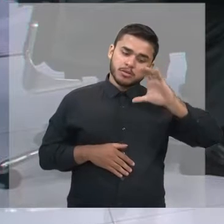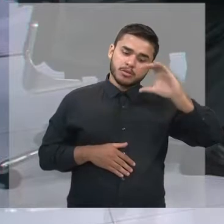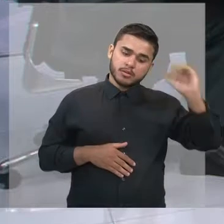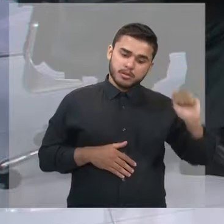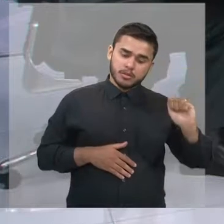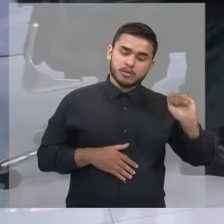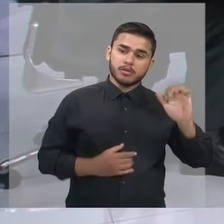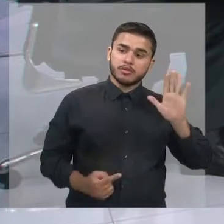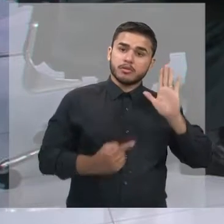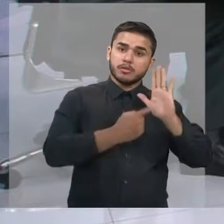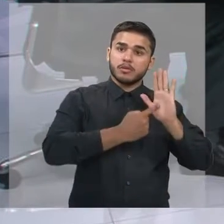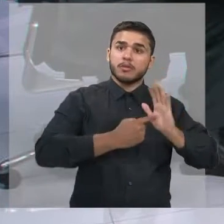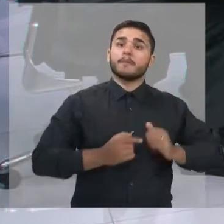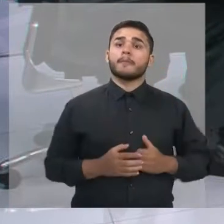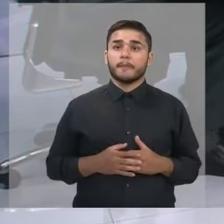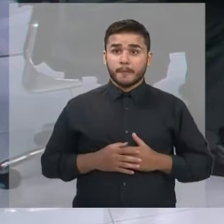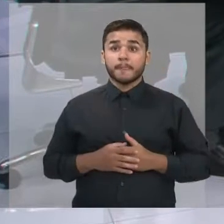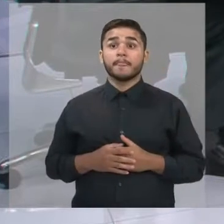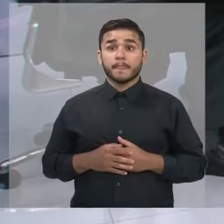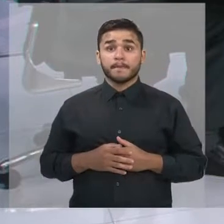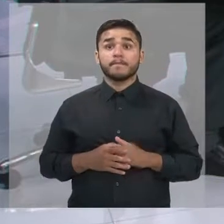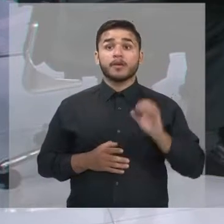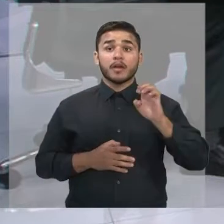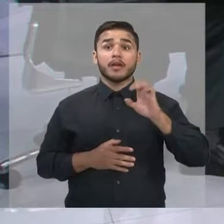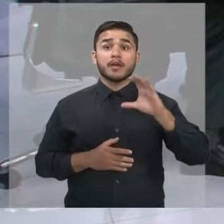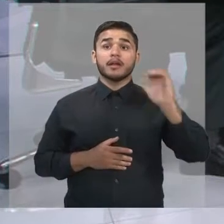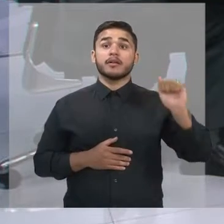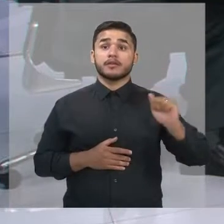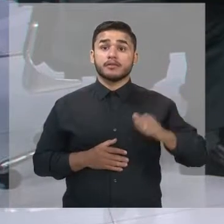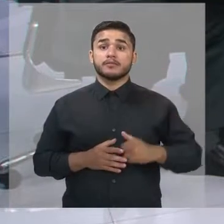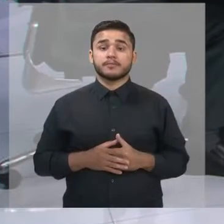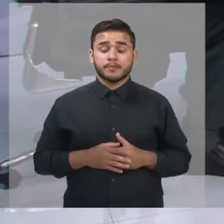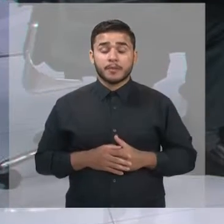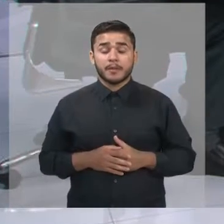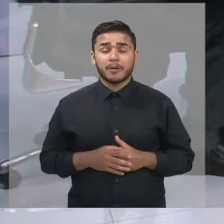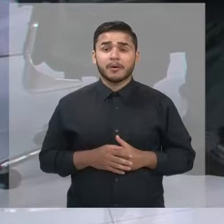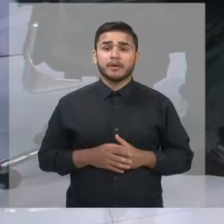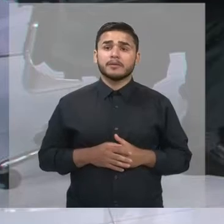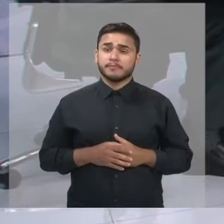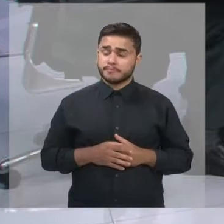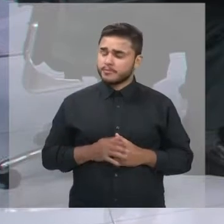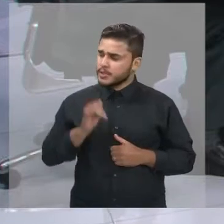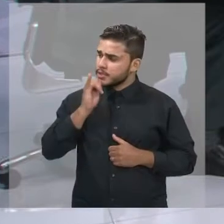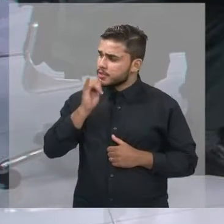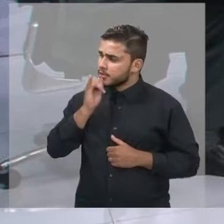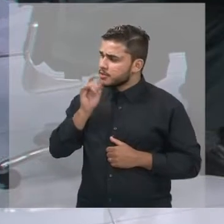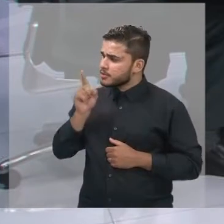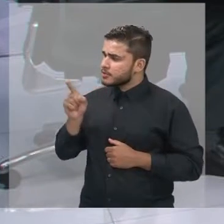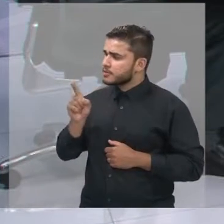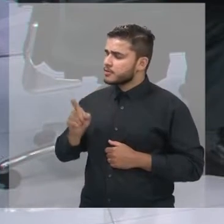ECA, o Estatuto da Criança e do Adolescente. Certo. Agora, falou-se aqui,